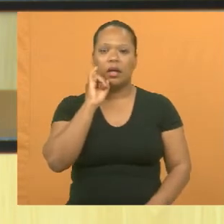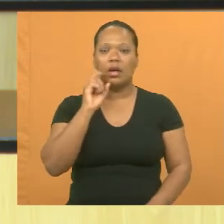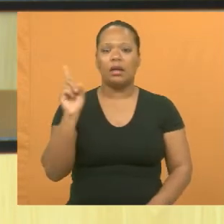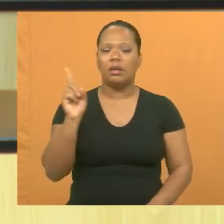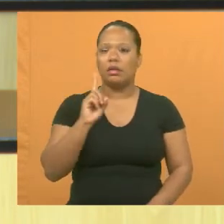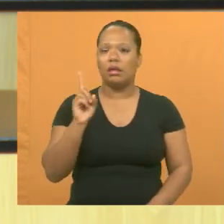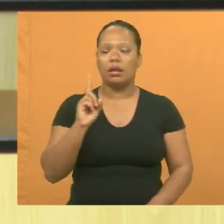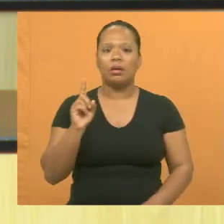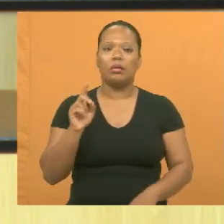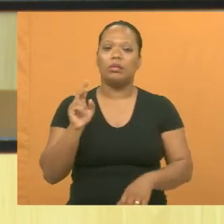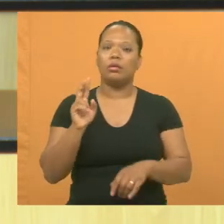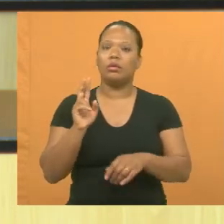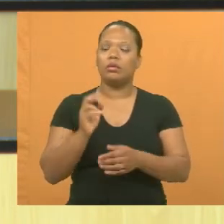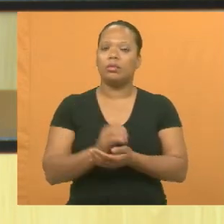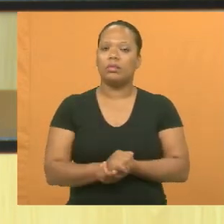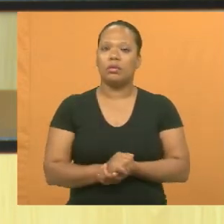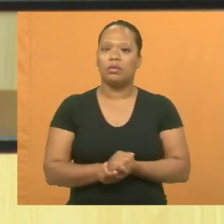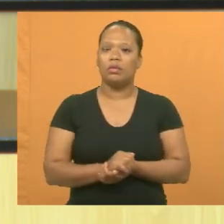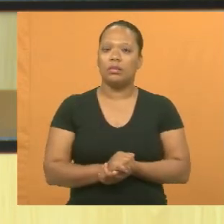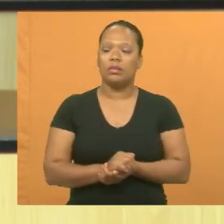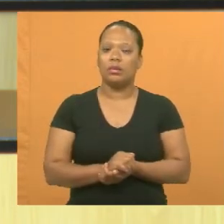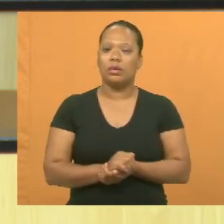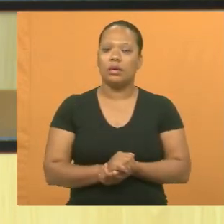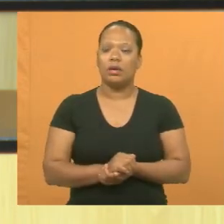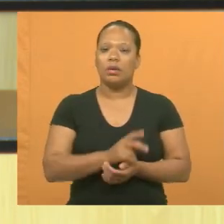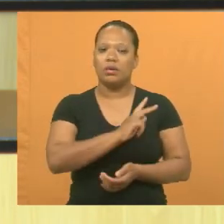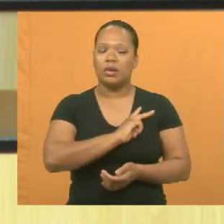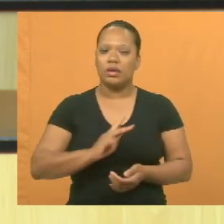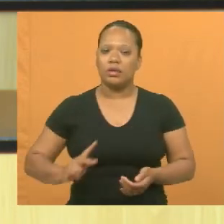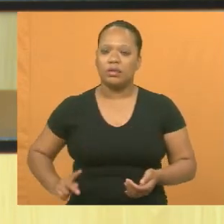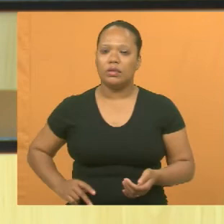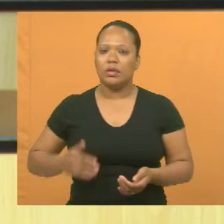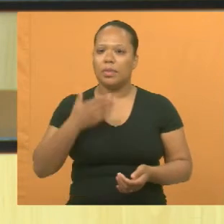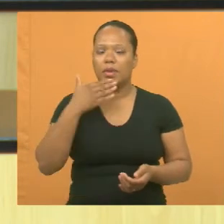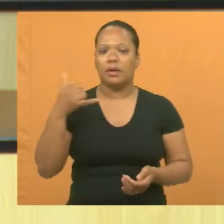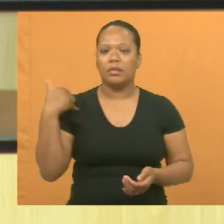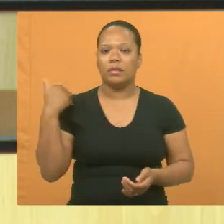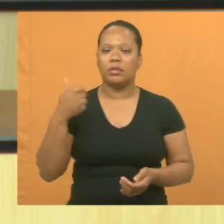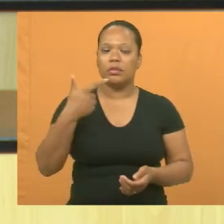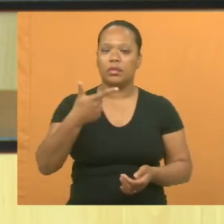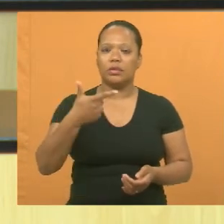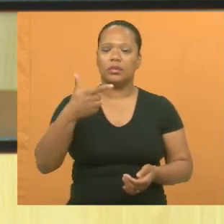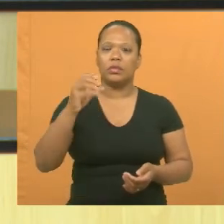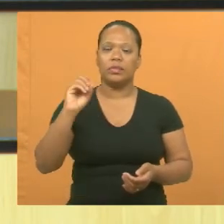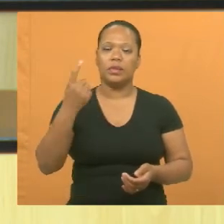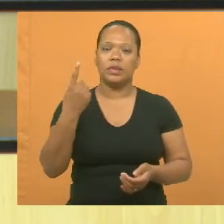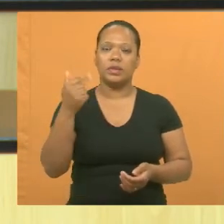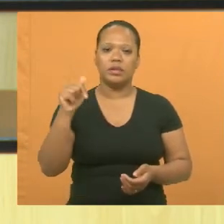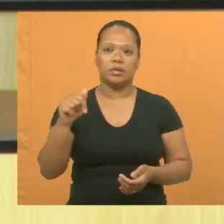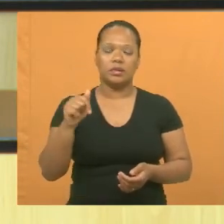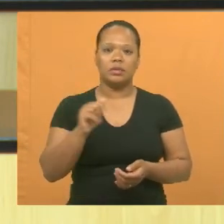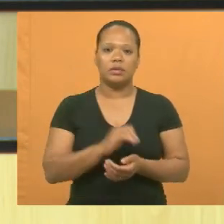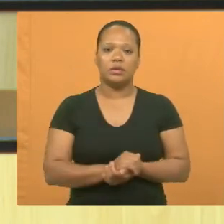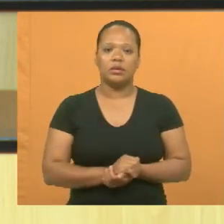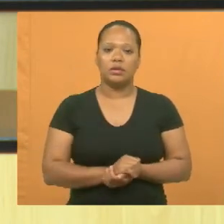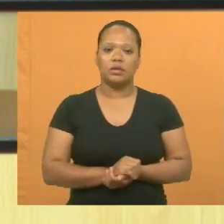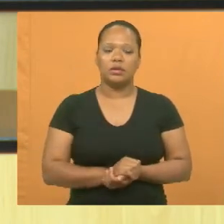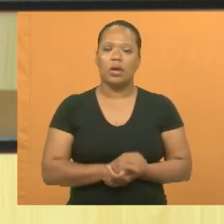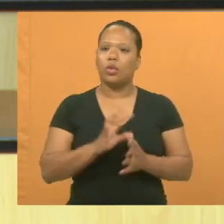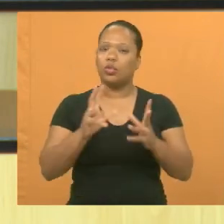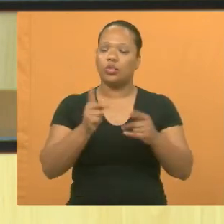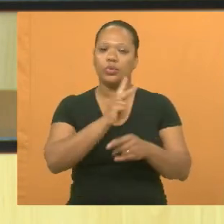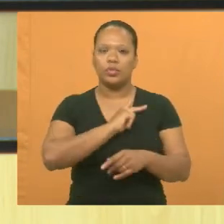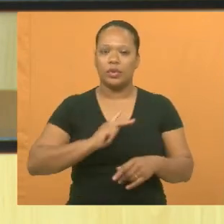de reivindicações apresentadas pelos vereadores da Melhor Idade na edição de 2017. Autoria, todos